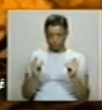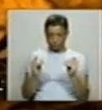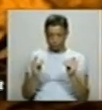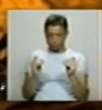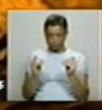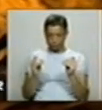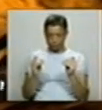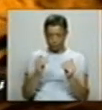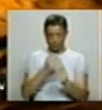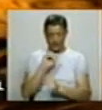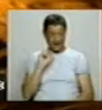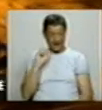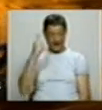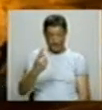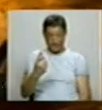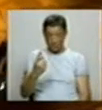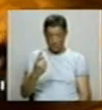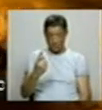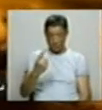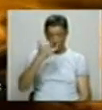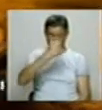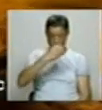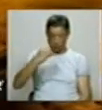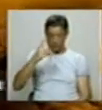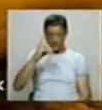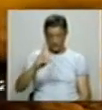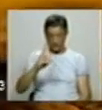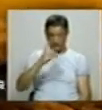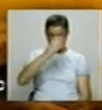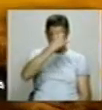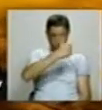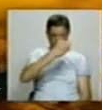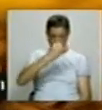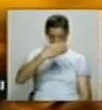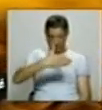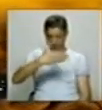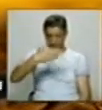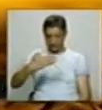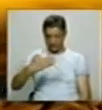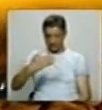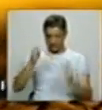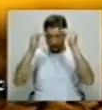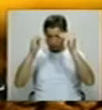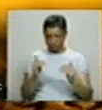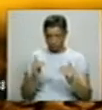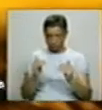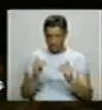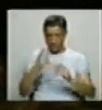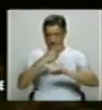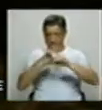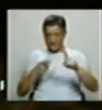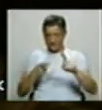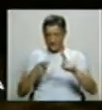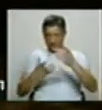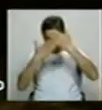maneira vertiginosa, ou pelo menos foi medido isso, entre 2006 e 2017, caiu para cerca de metade, e só a